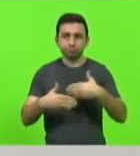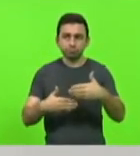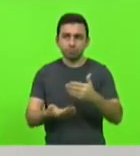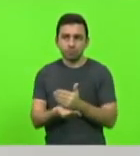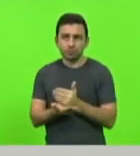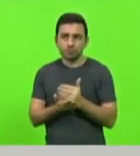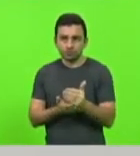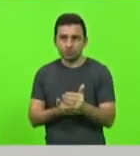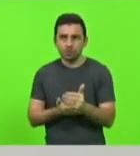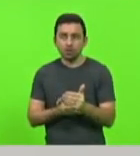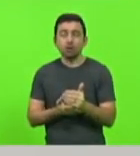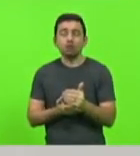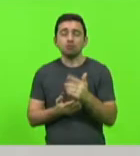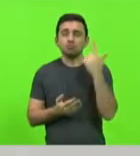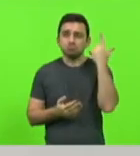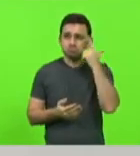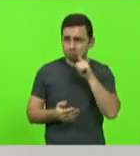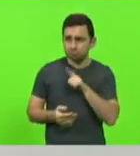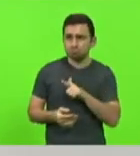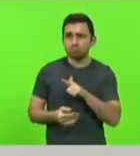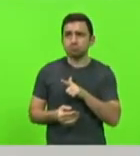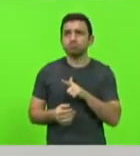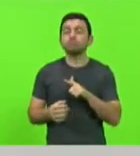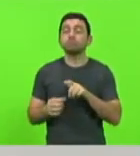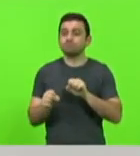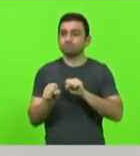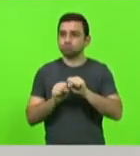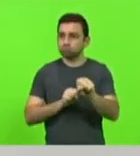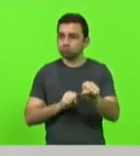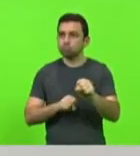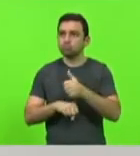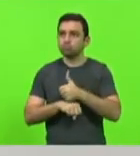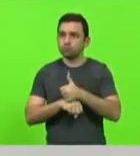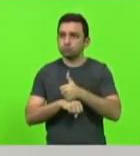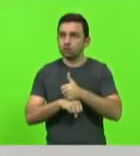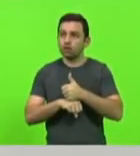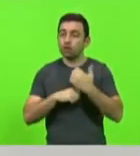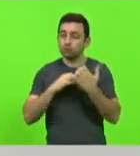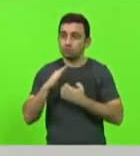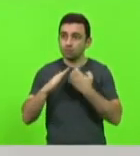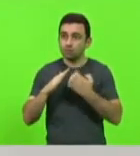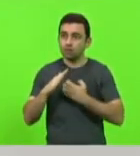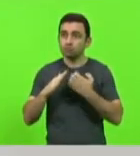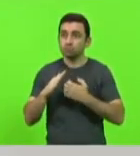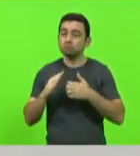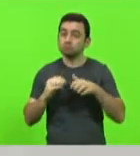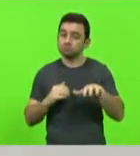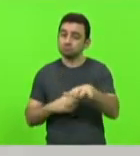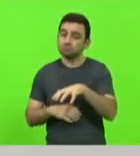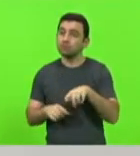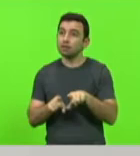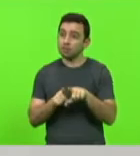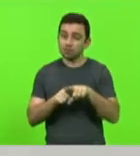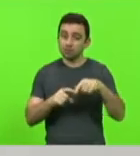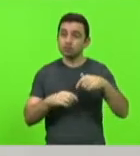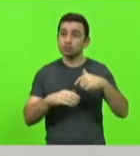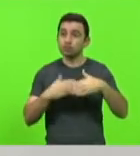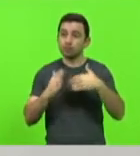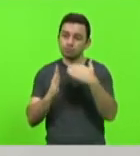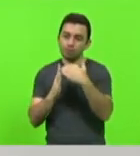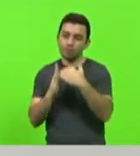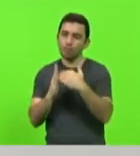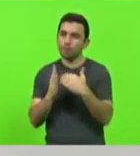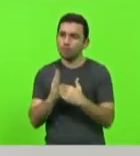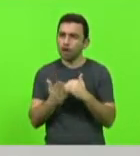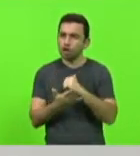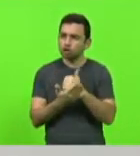a formação de profissionais de empresas do setor, assim como desenvolver jogos e eventos temáticos. Ou